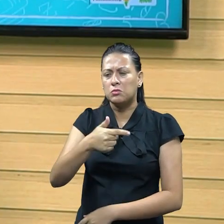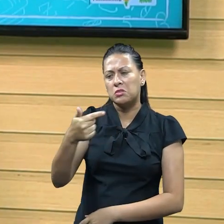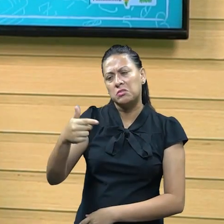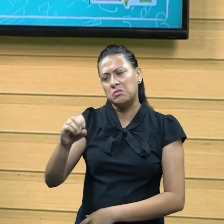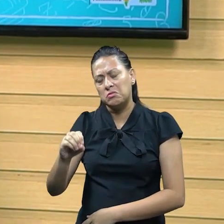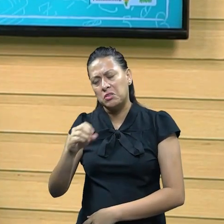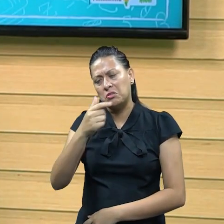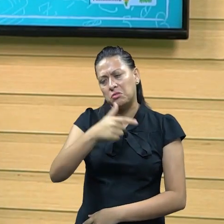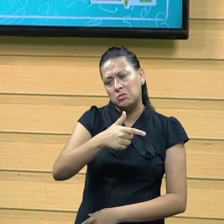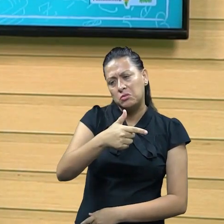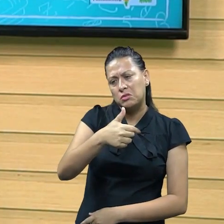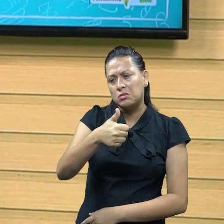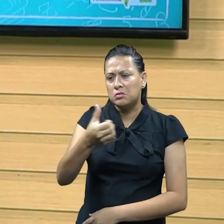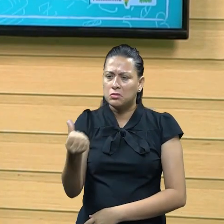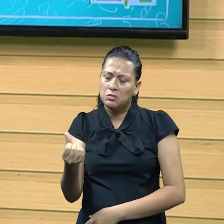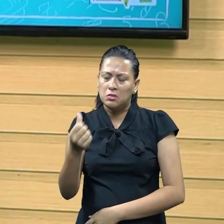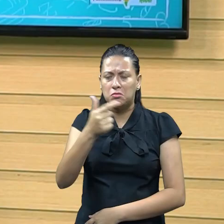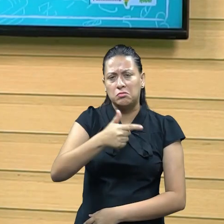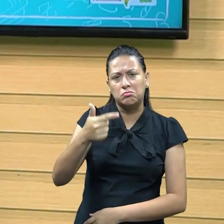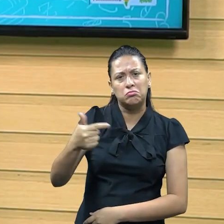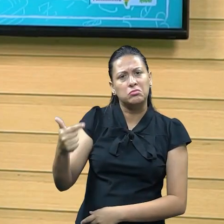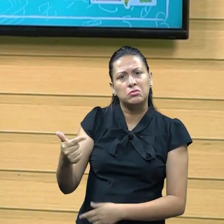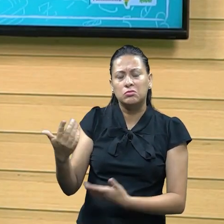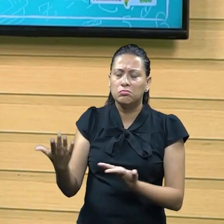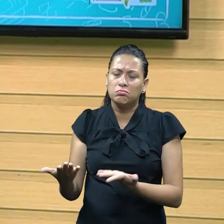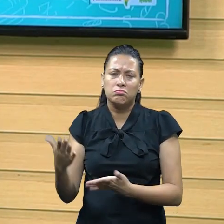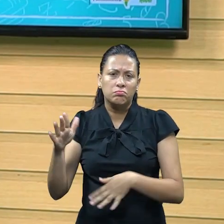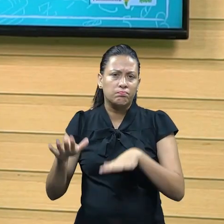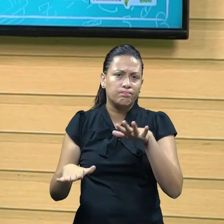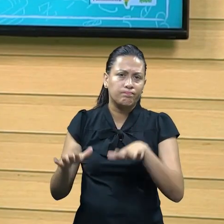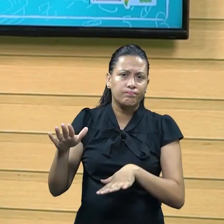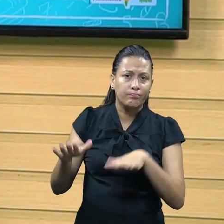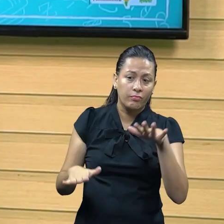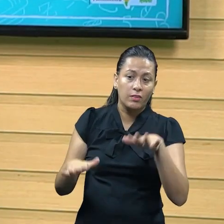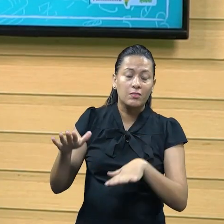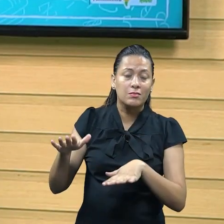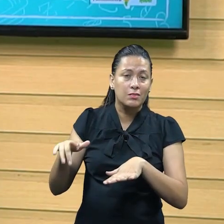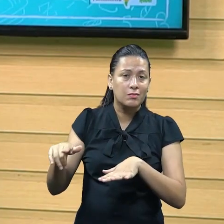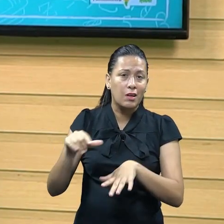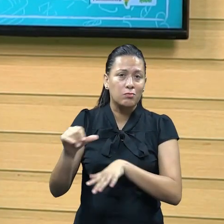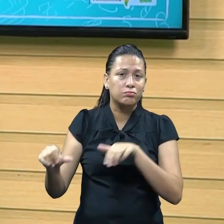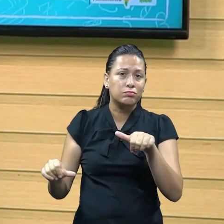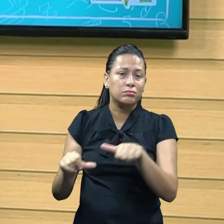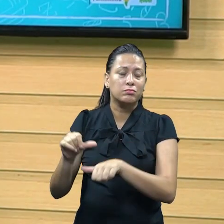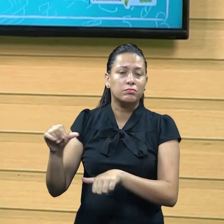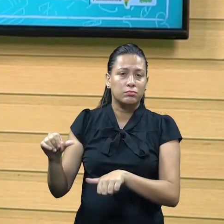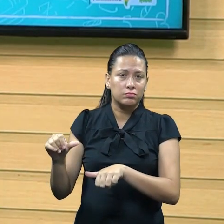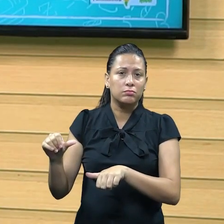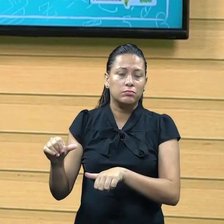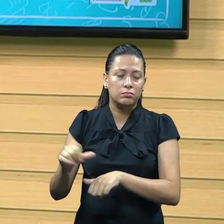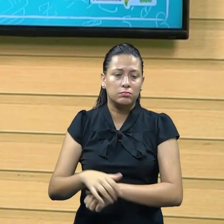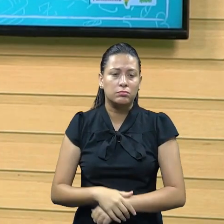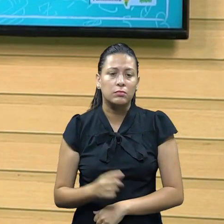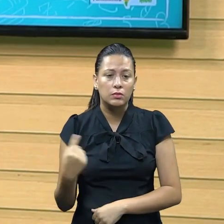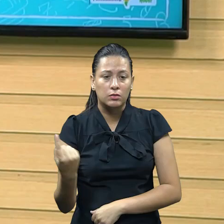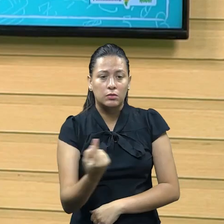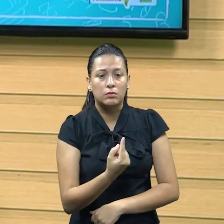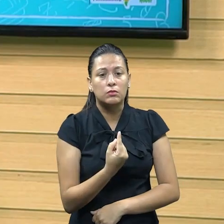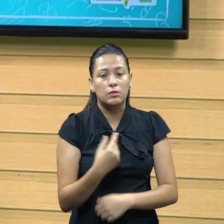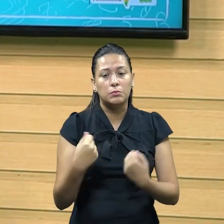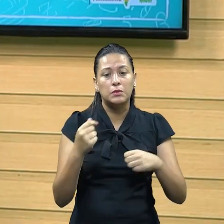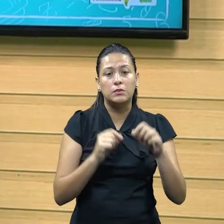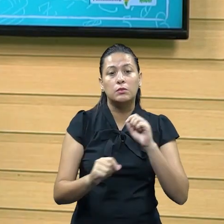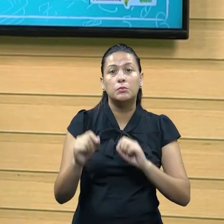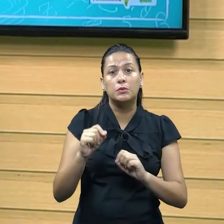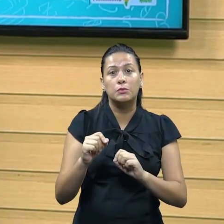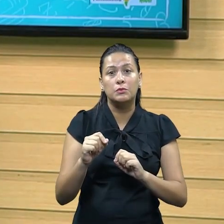aparecer 216, 222. Então, por essa variação é que nós temos que ter